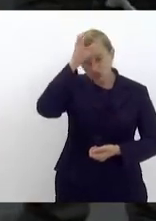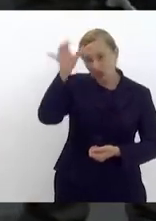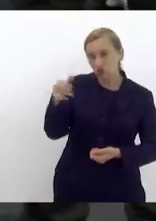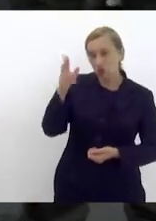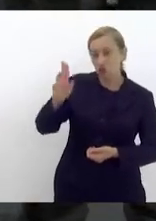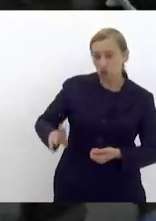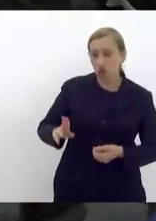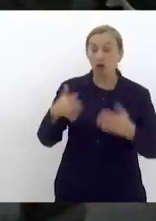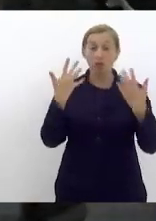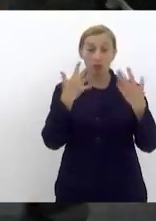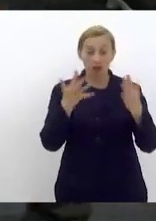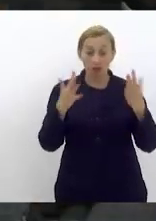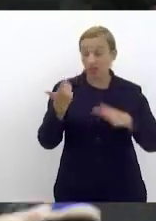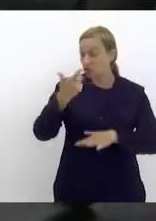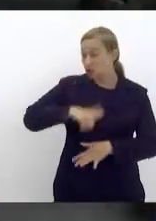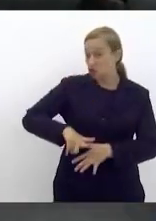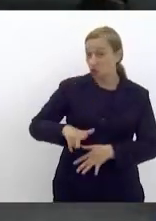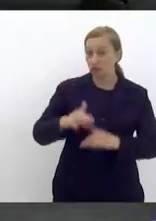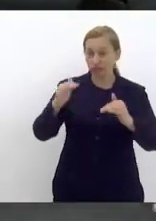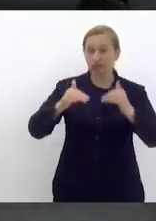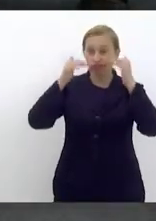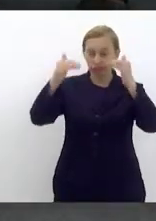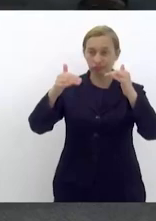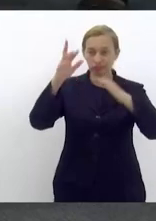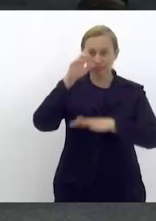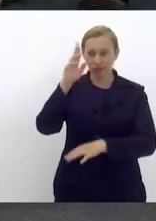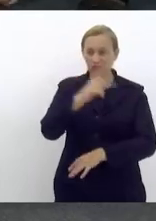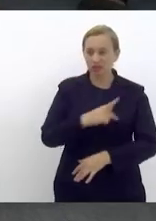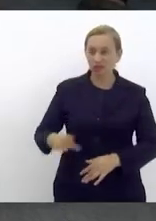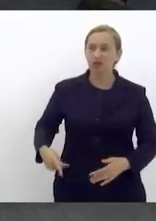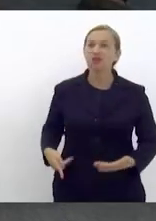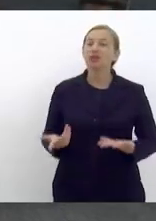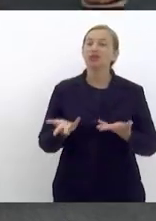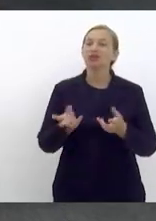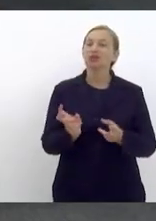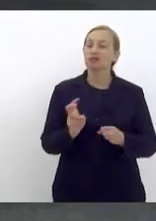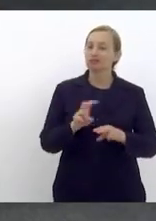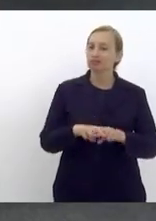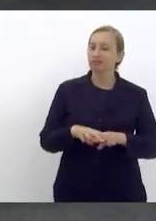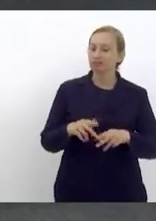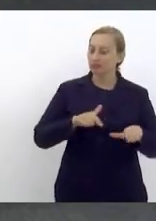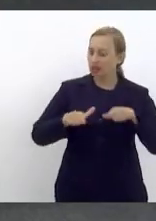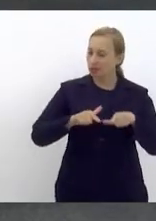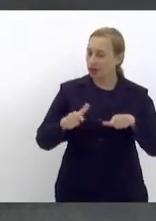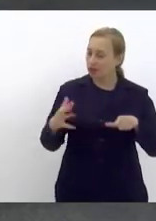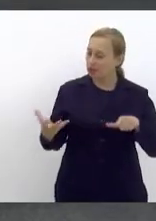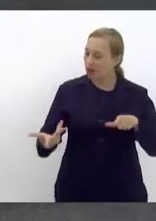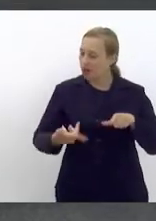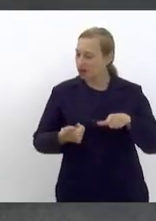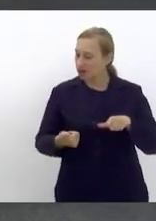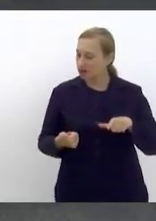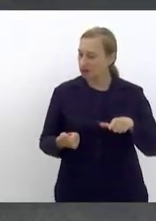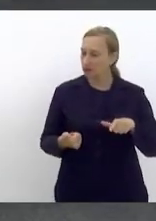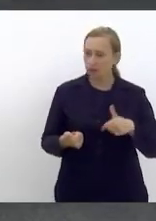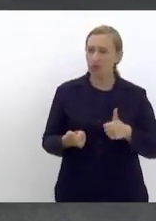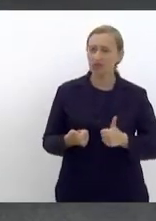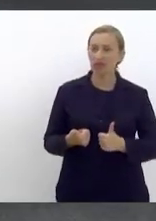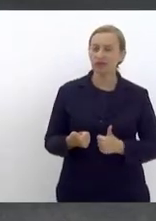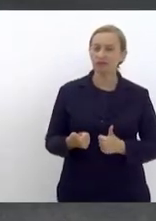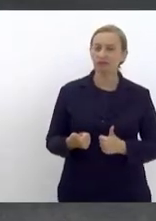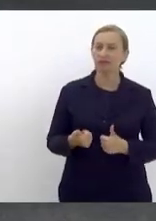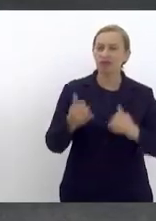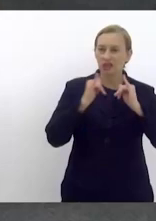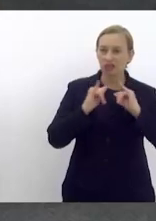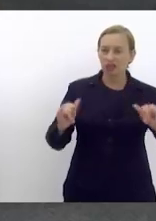lugar, parabenizar mais uma vez Vossa Excelência por estar presidindo de forma tão brilhante aqui a nossa sessão. Quero declarar